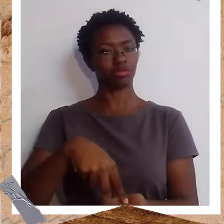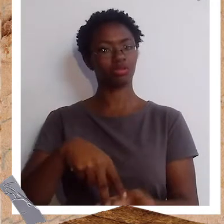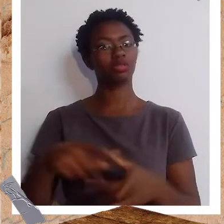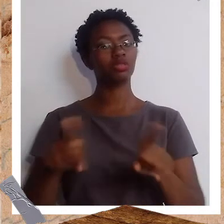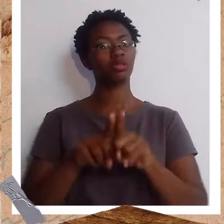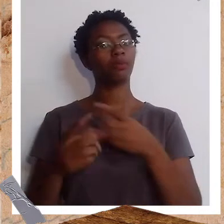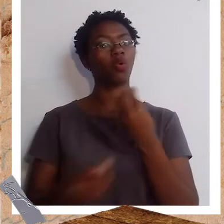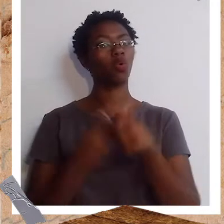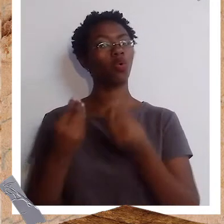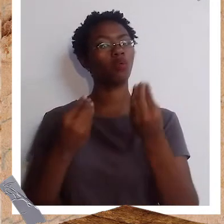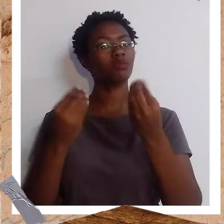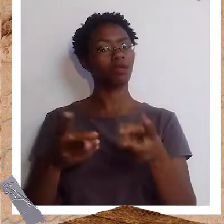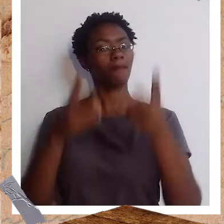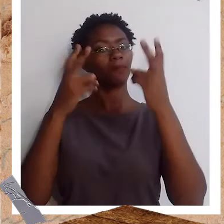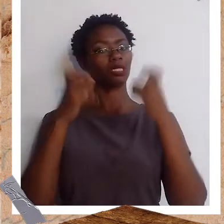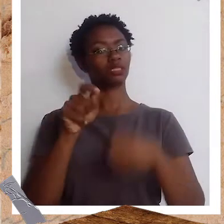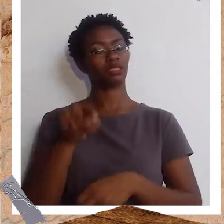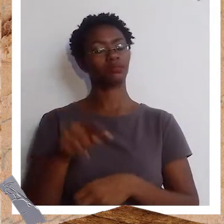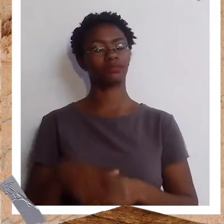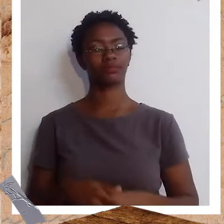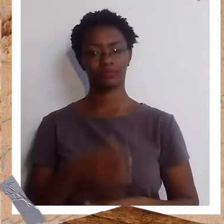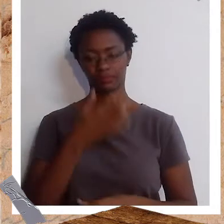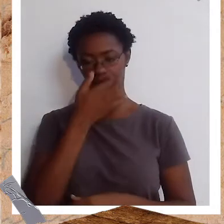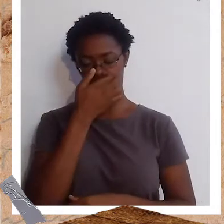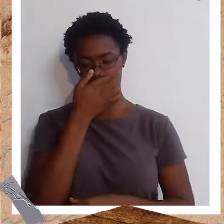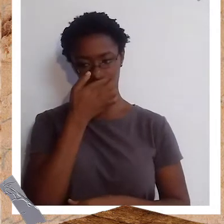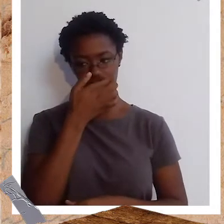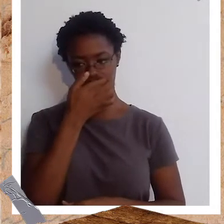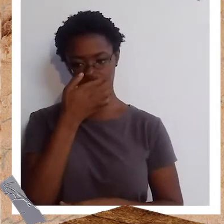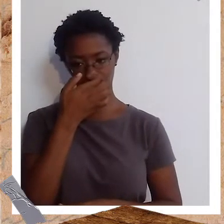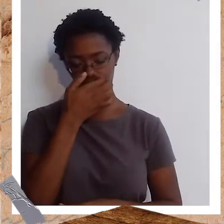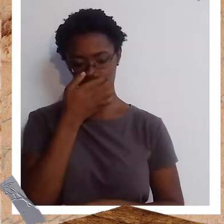modo vocês veem essa cena.